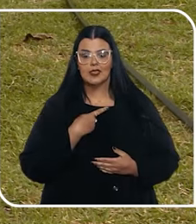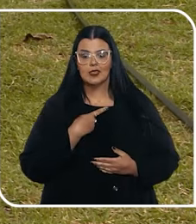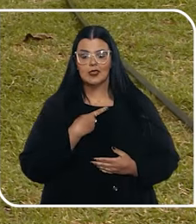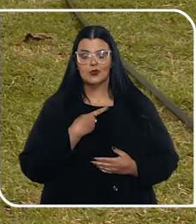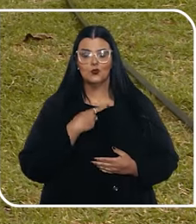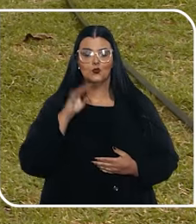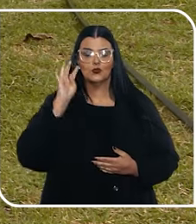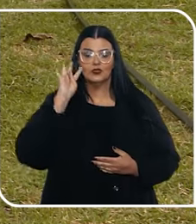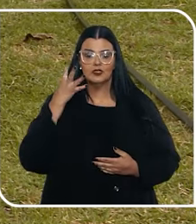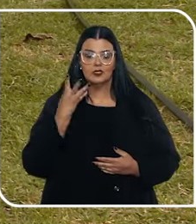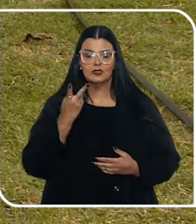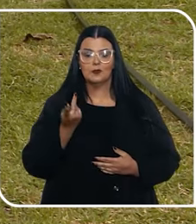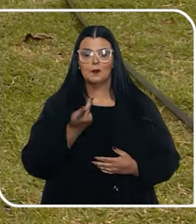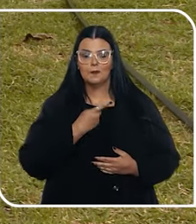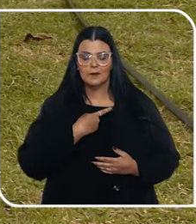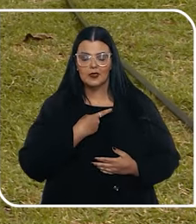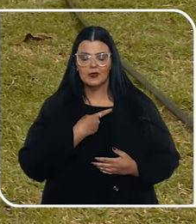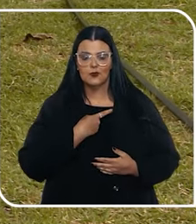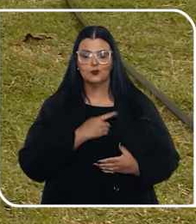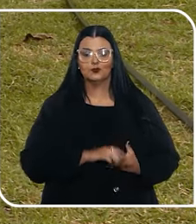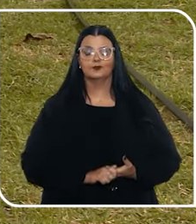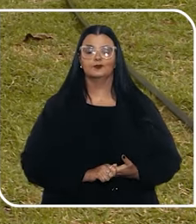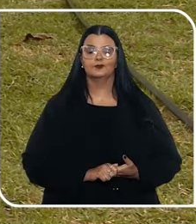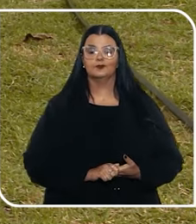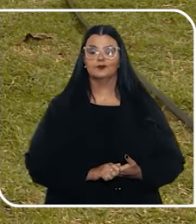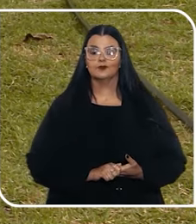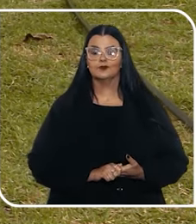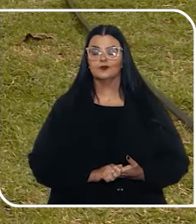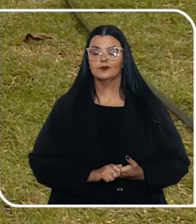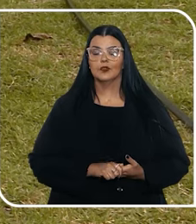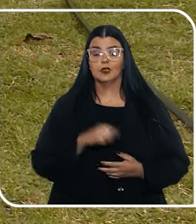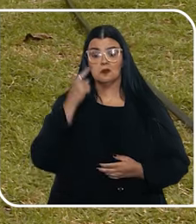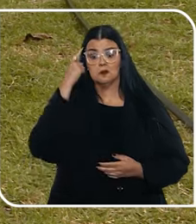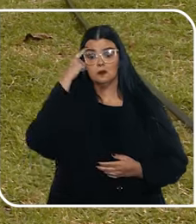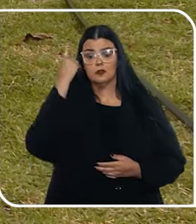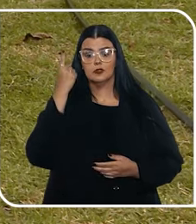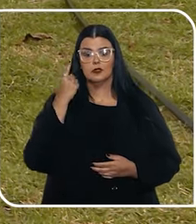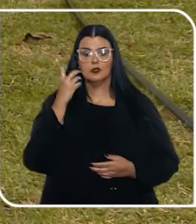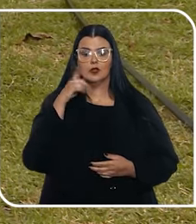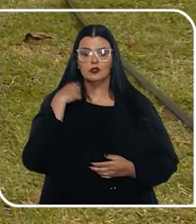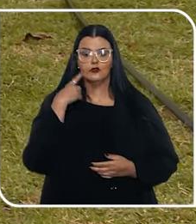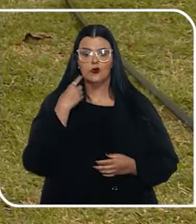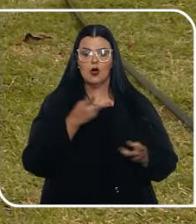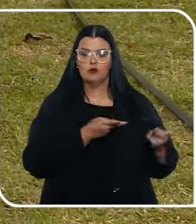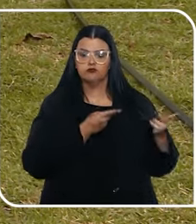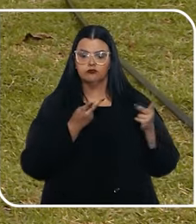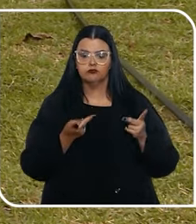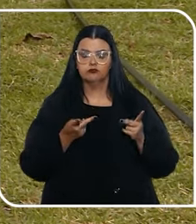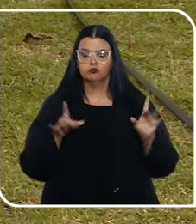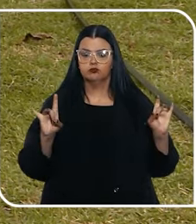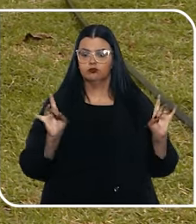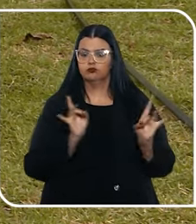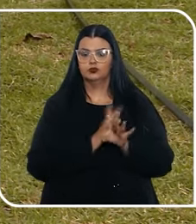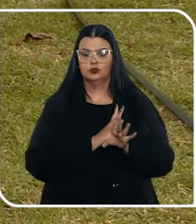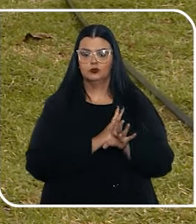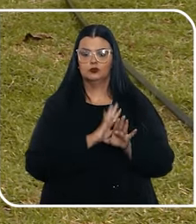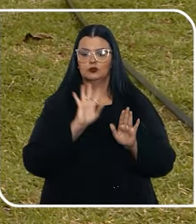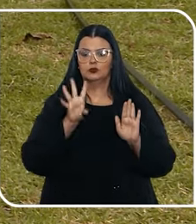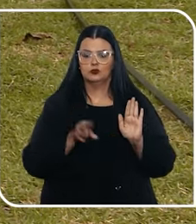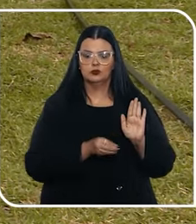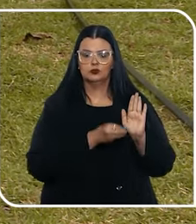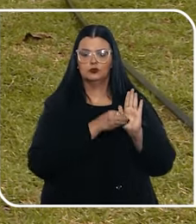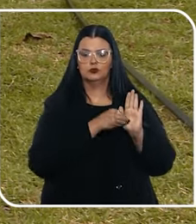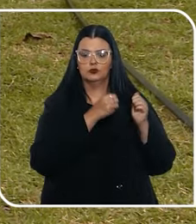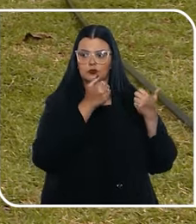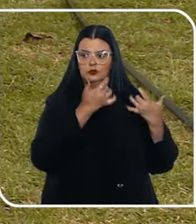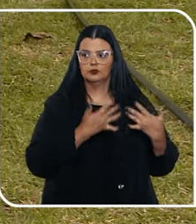meu. Quem decide sobre a educação e a religião do meu cachorro sou eu. Você já chegou com o texto pronto, entregou para o advogado e pediu para eu entreguei pronto. E ele